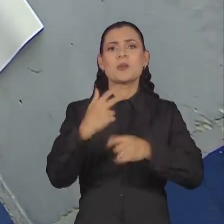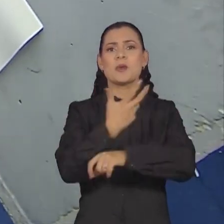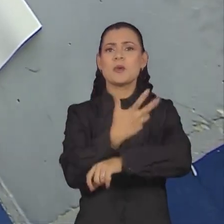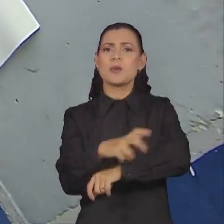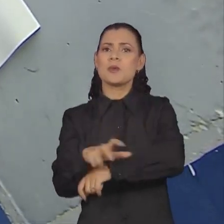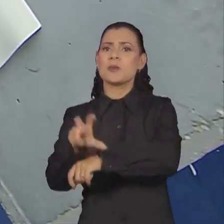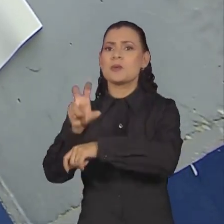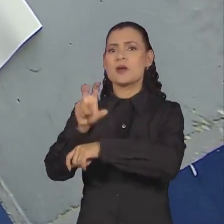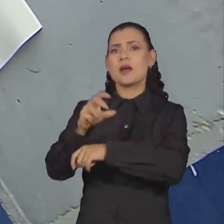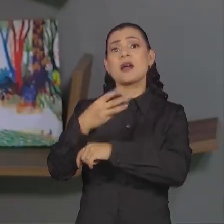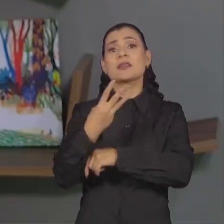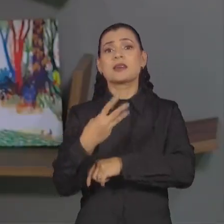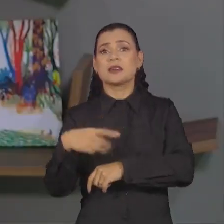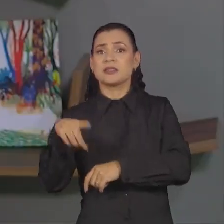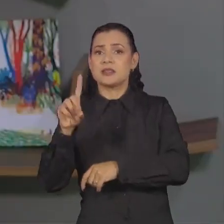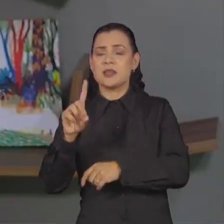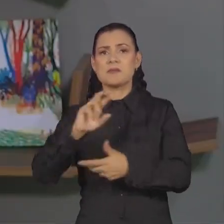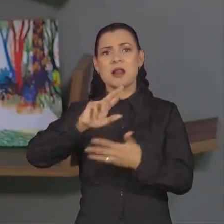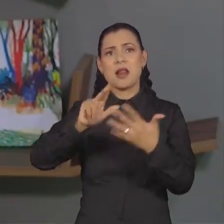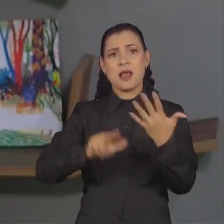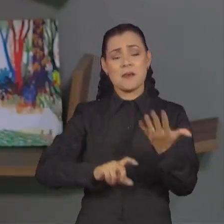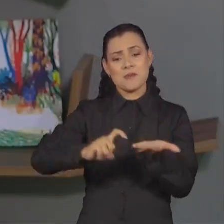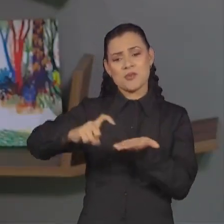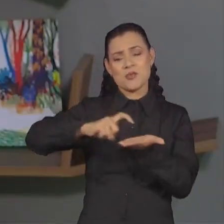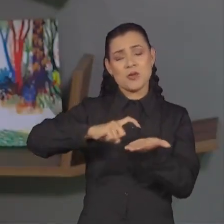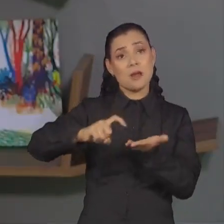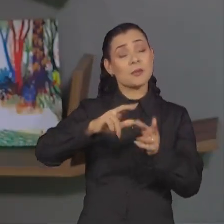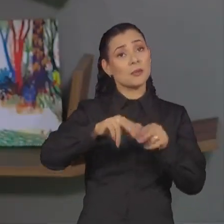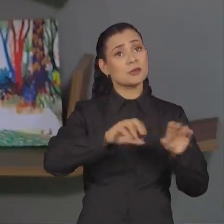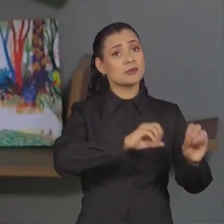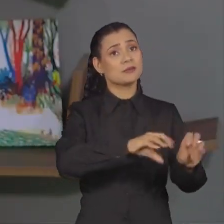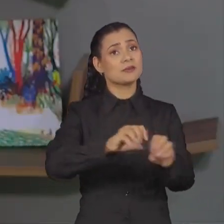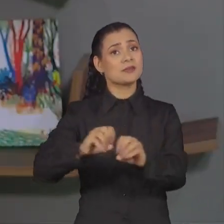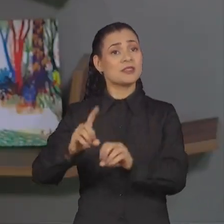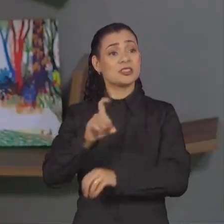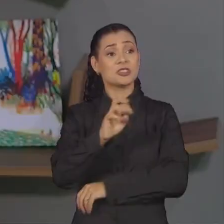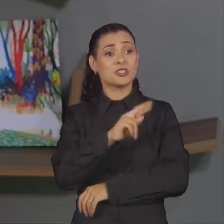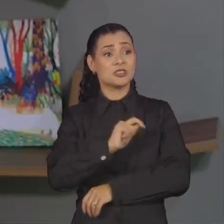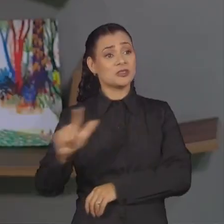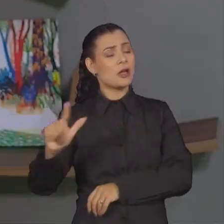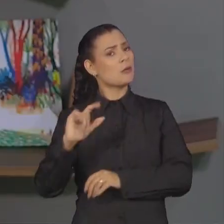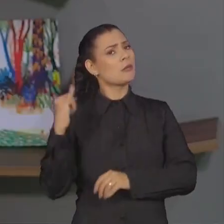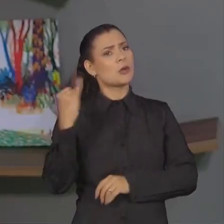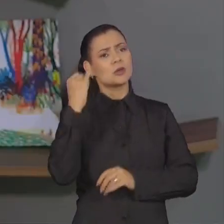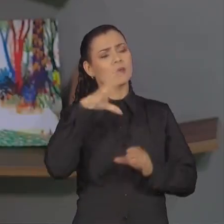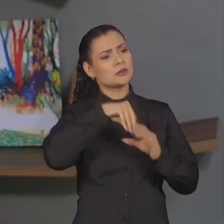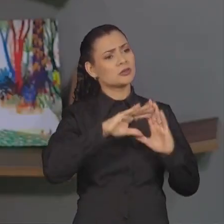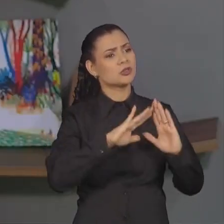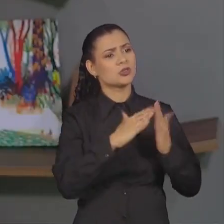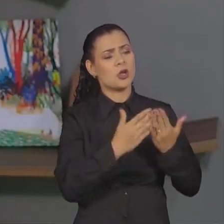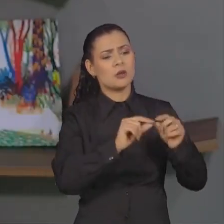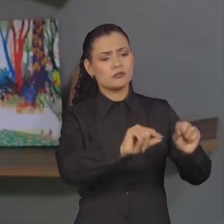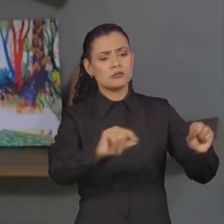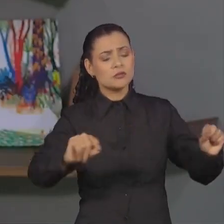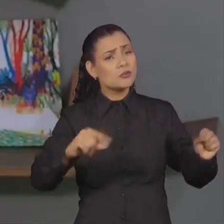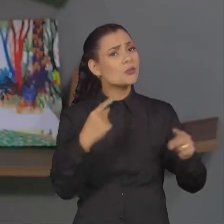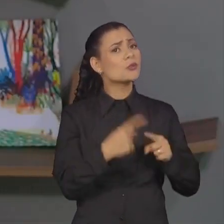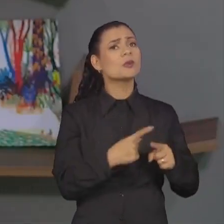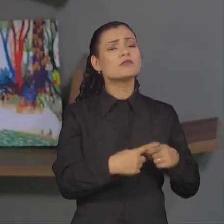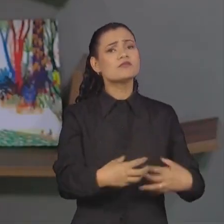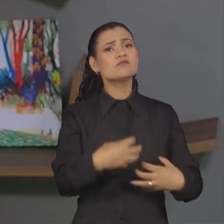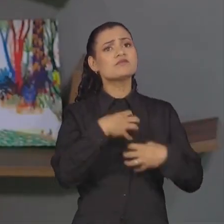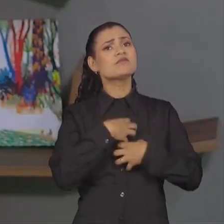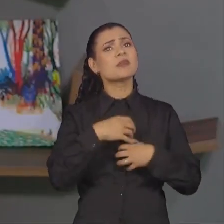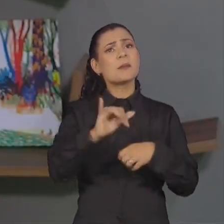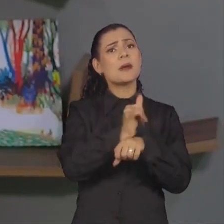e impressão 3D. A educação digital é essencial para toda a comunidade escolar, porque é no sentido de articular